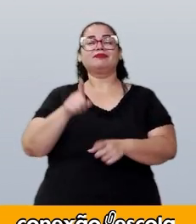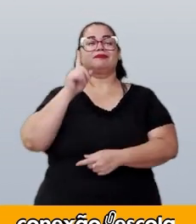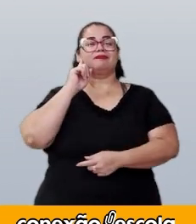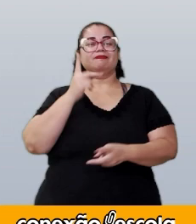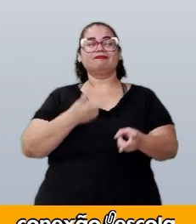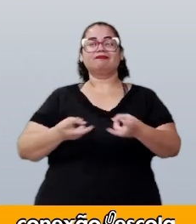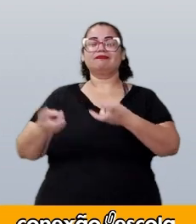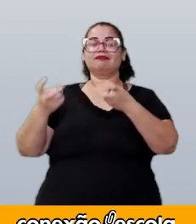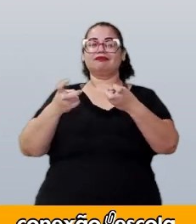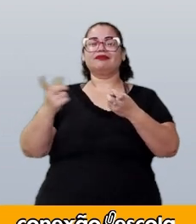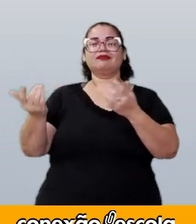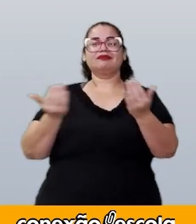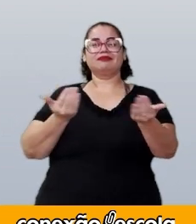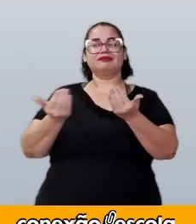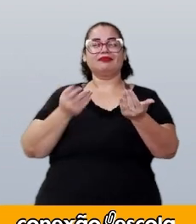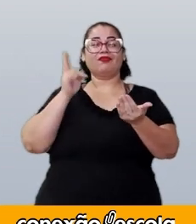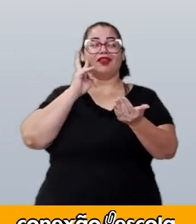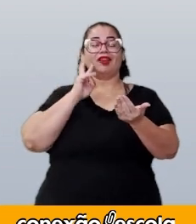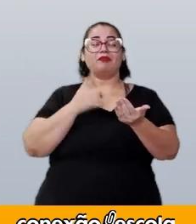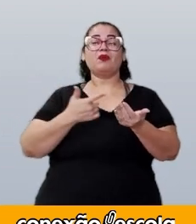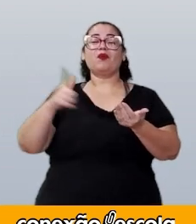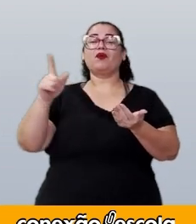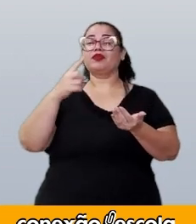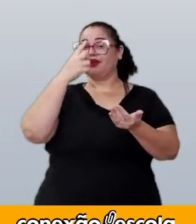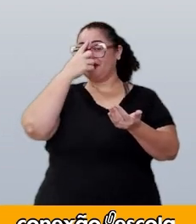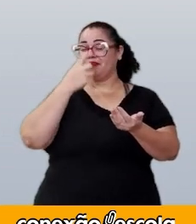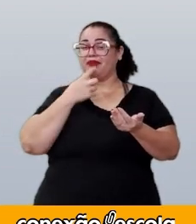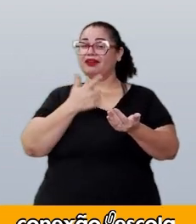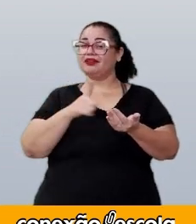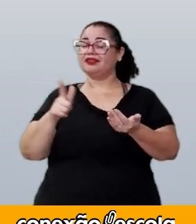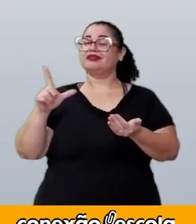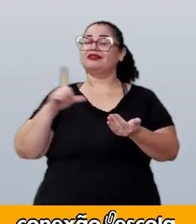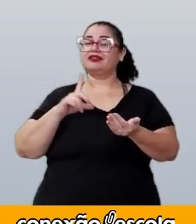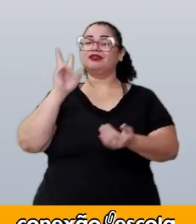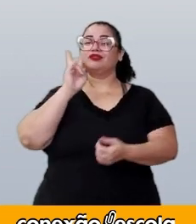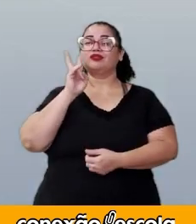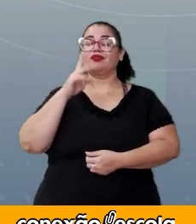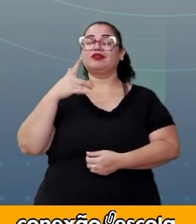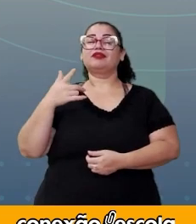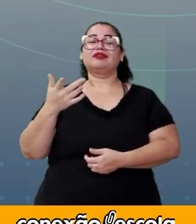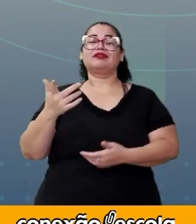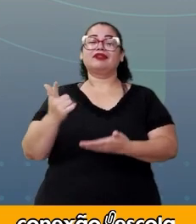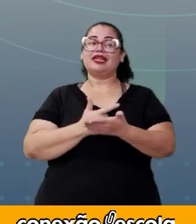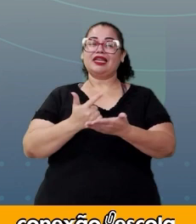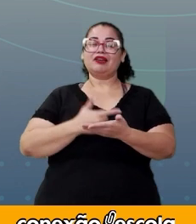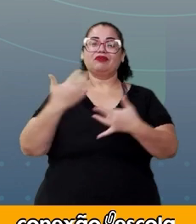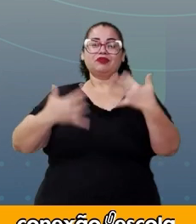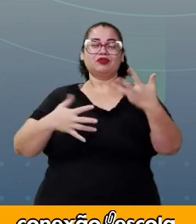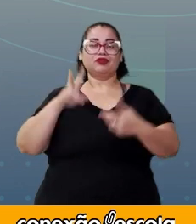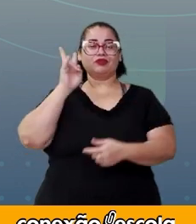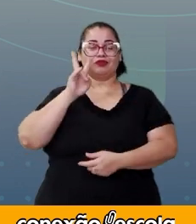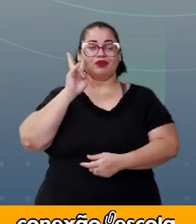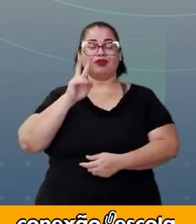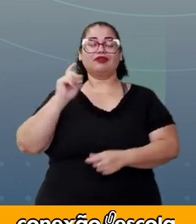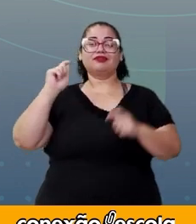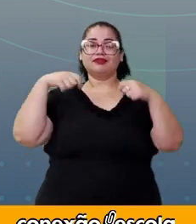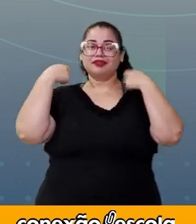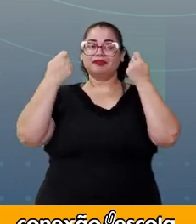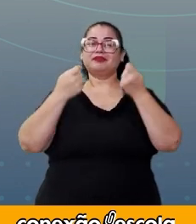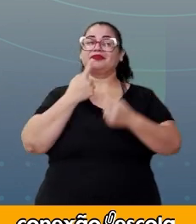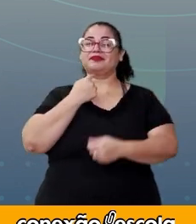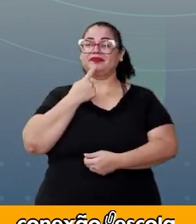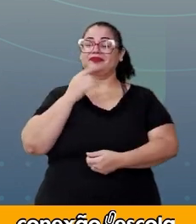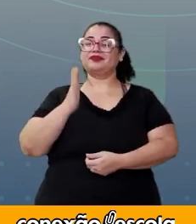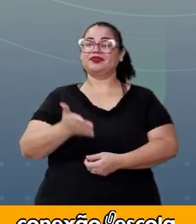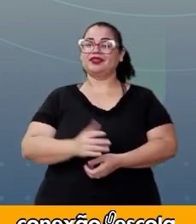nós conseguimos associar essa figura à personagem do clássico O Conto de Fadas Chapeuzinho